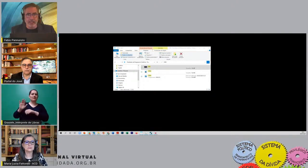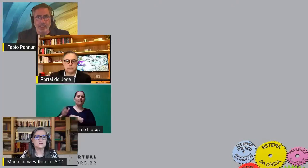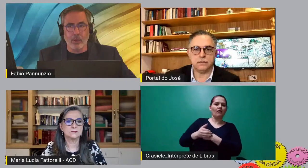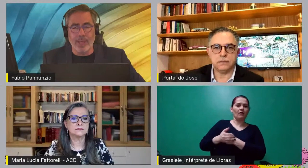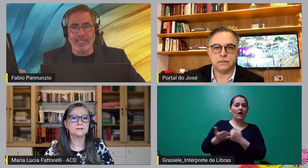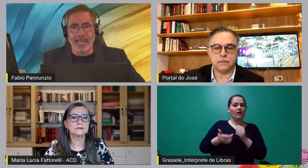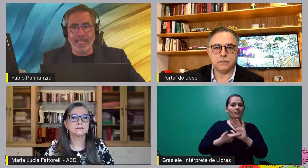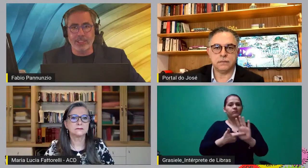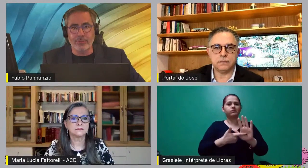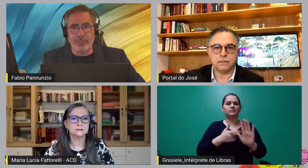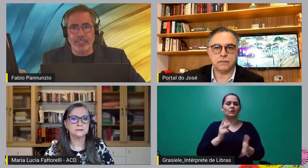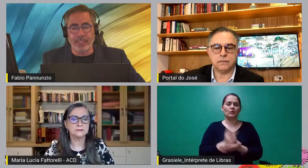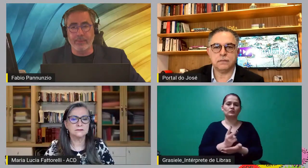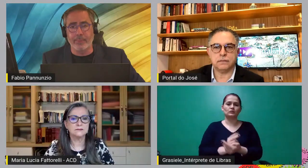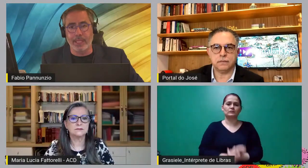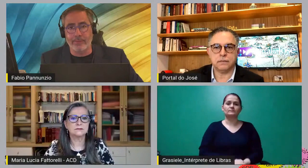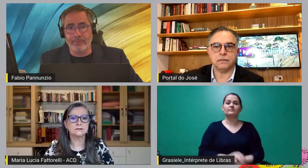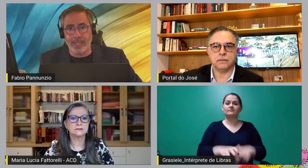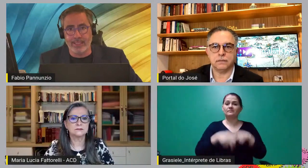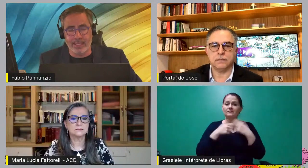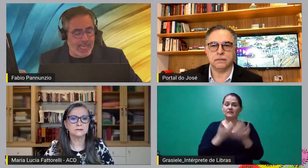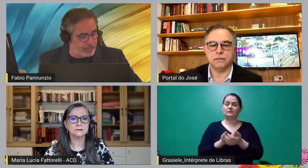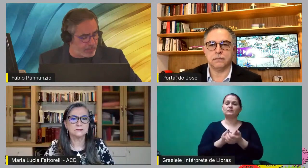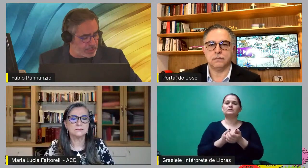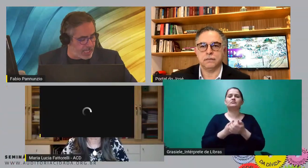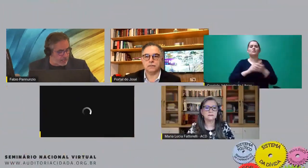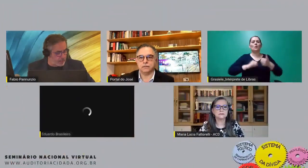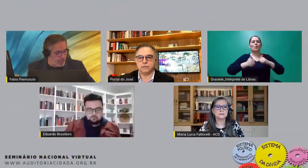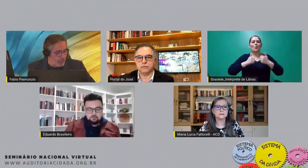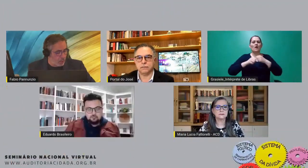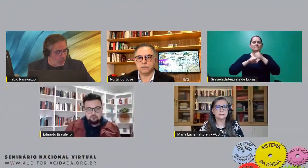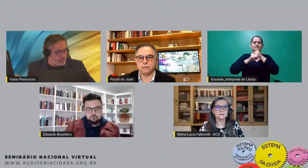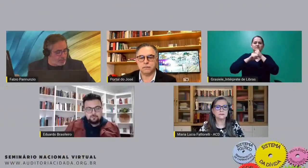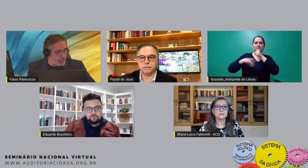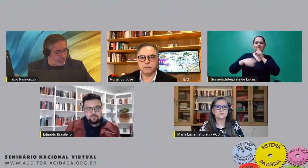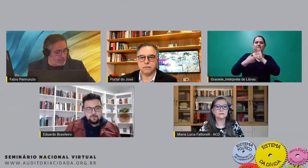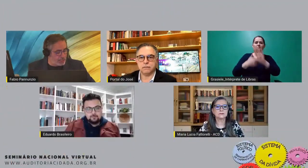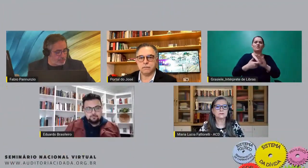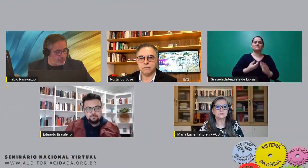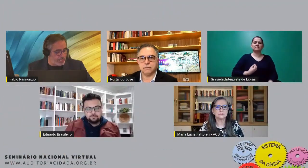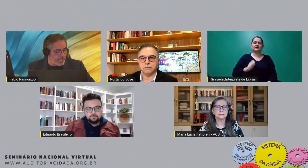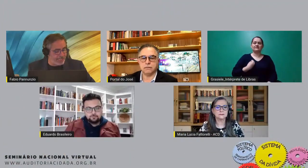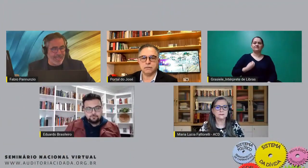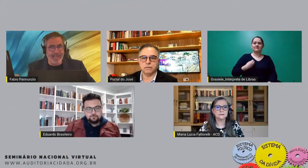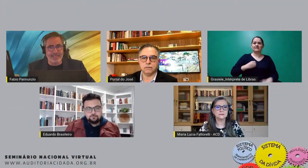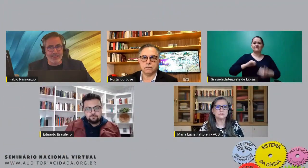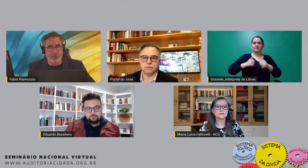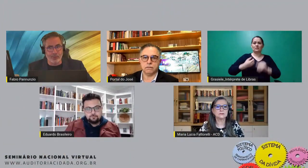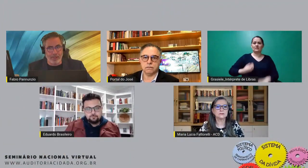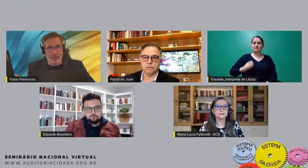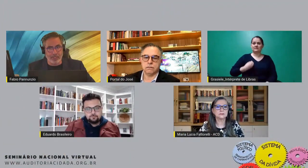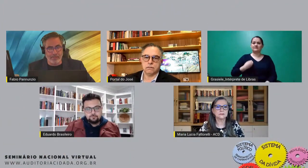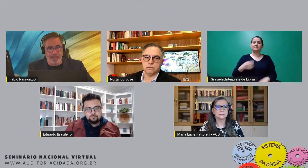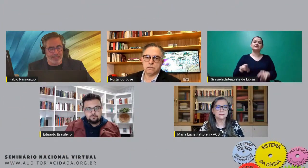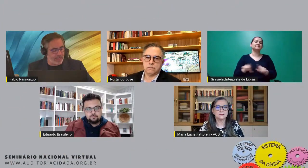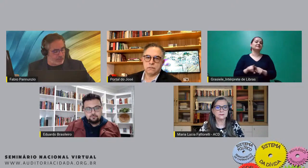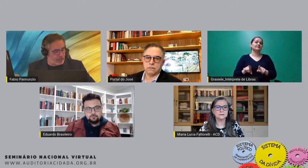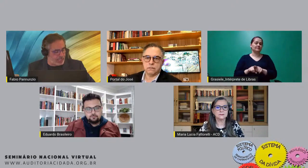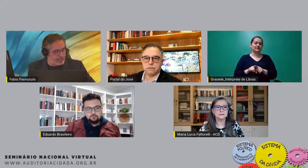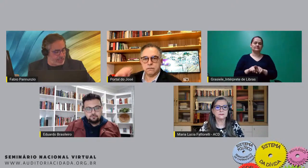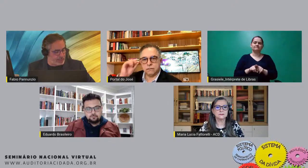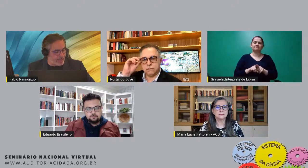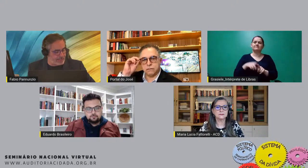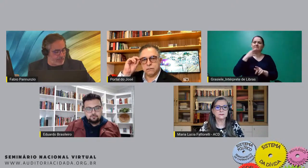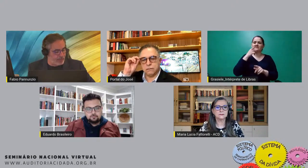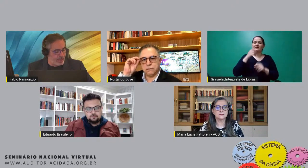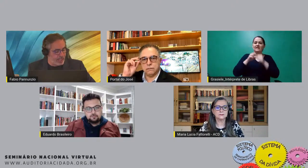vida e qualidade de vida, implica felicidade para o cidadão. O obscurantismo e a negação do papel da imprensa e